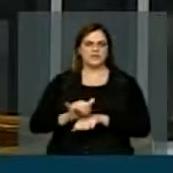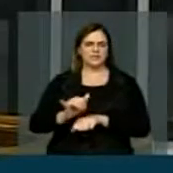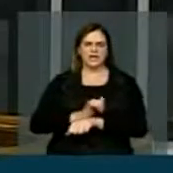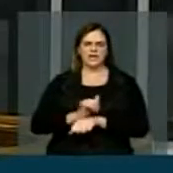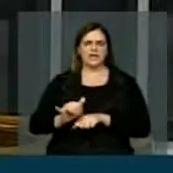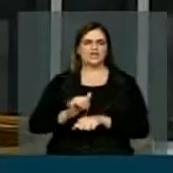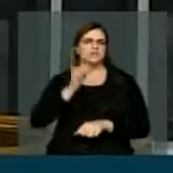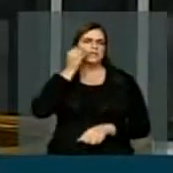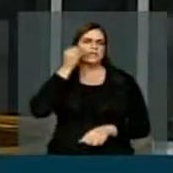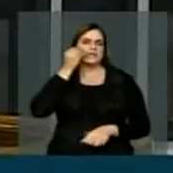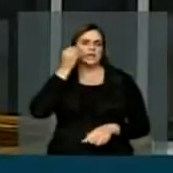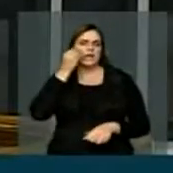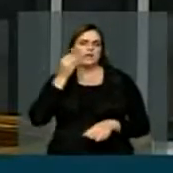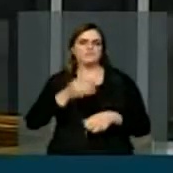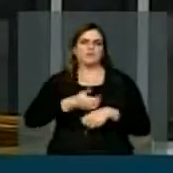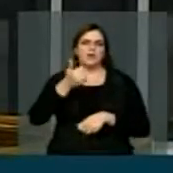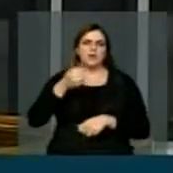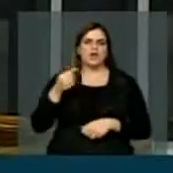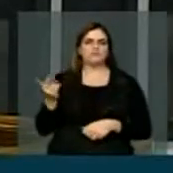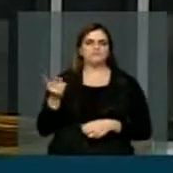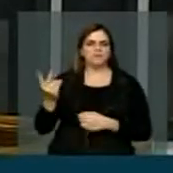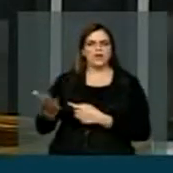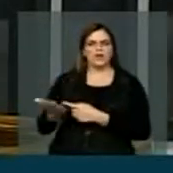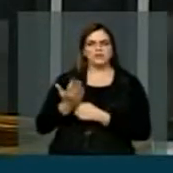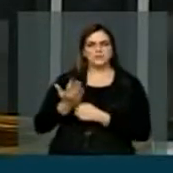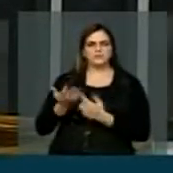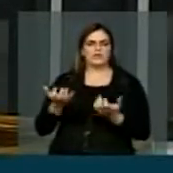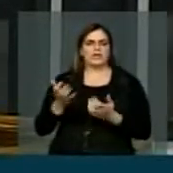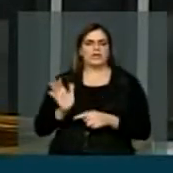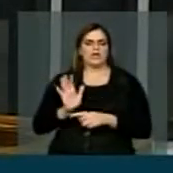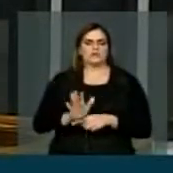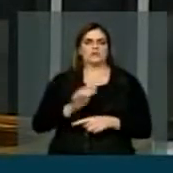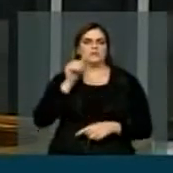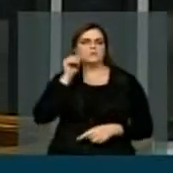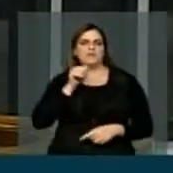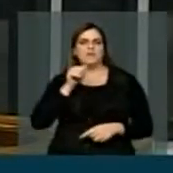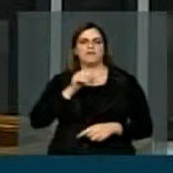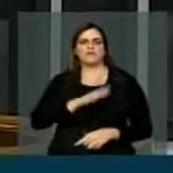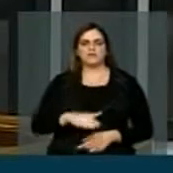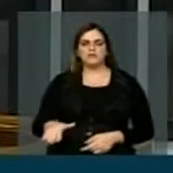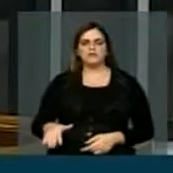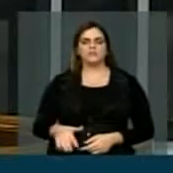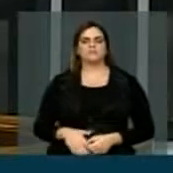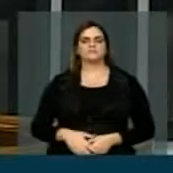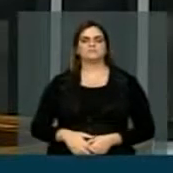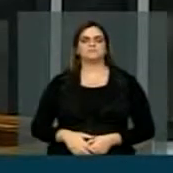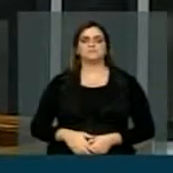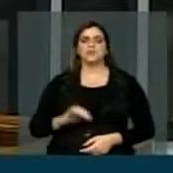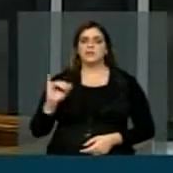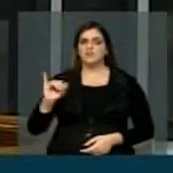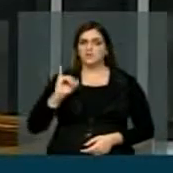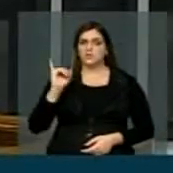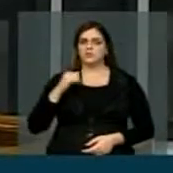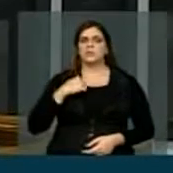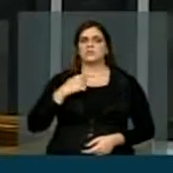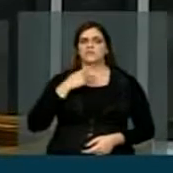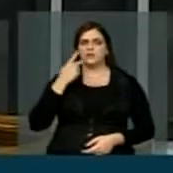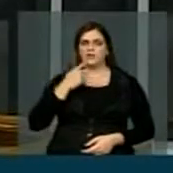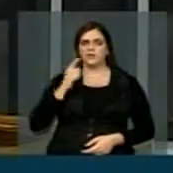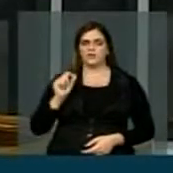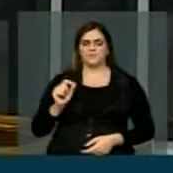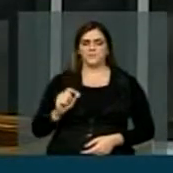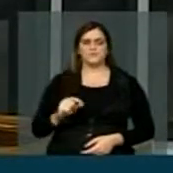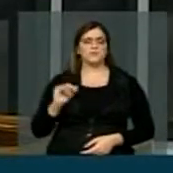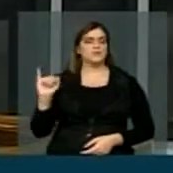essas tentativas de melhorar a condição de saúde da mulher e da criança. E a importância, quero destacar,